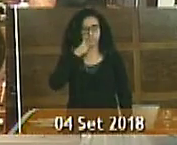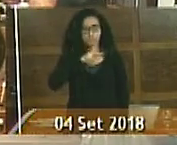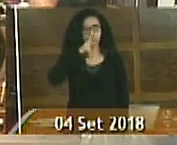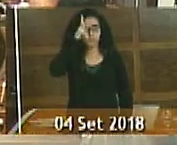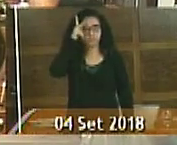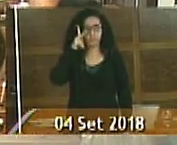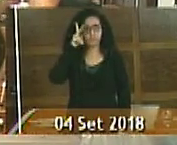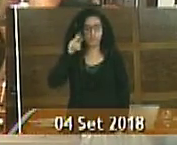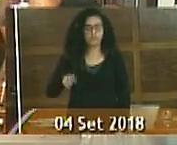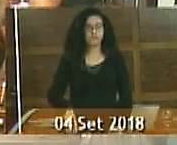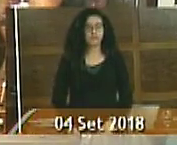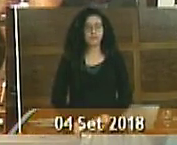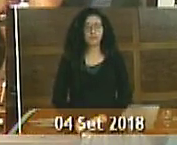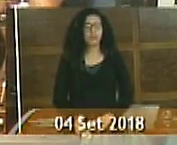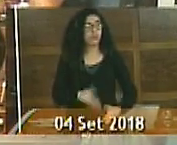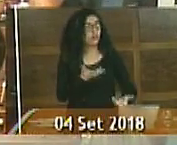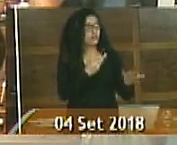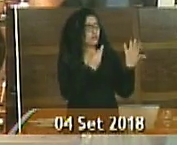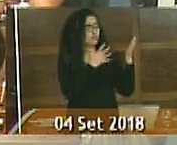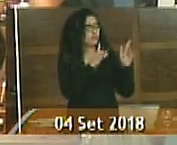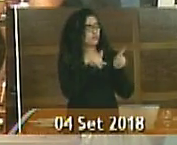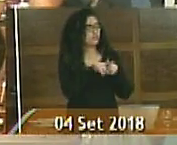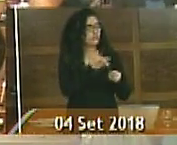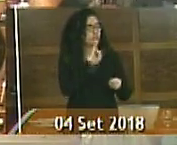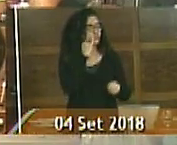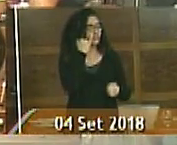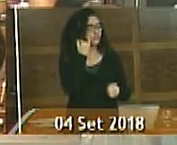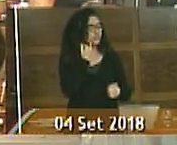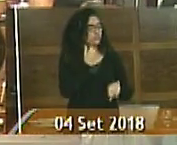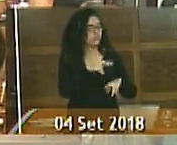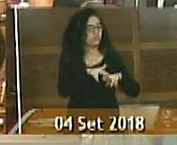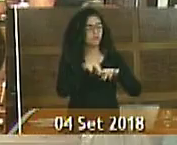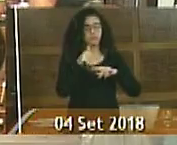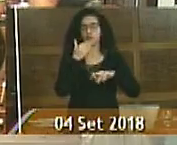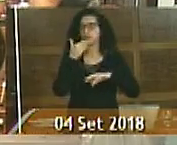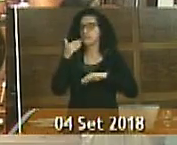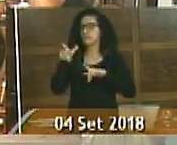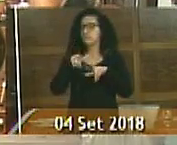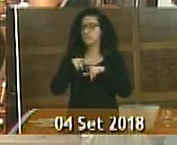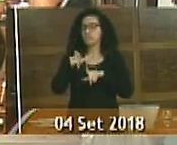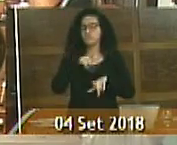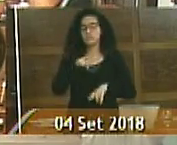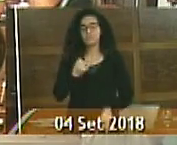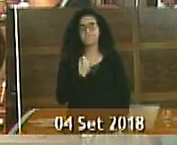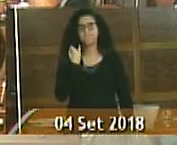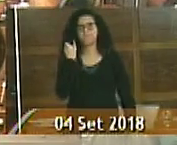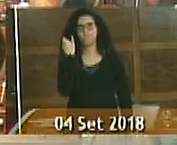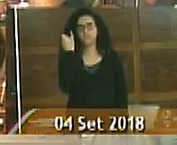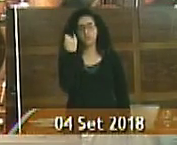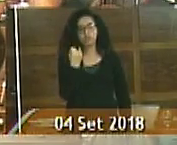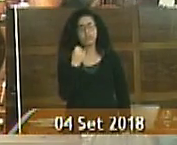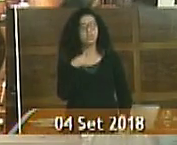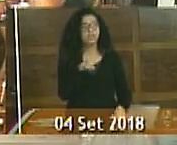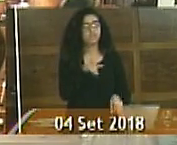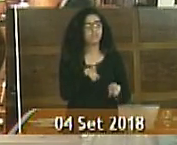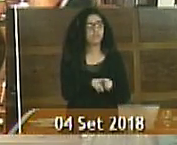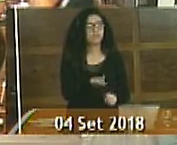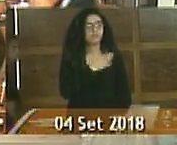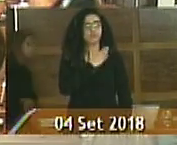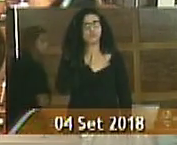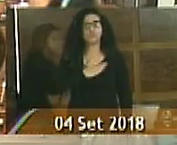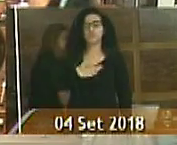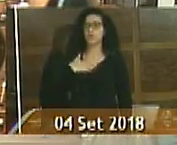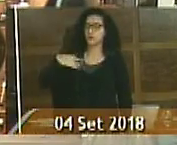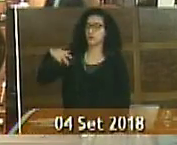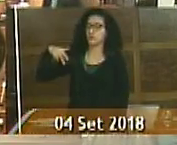Presidente, dá parabéns também à Jane aí, grande indicação, esse trabalho é muito importante. Também gosto de fazer